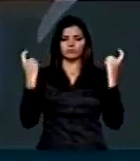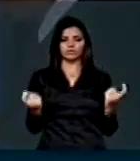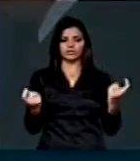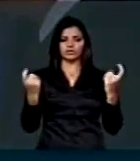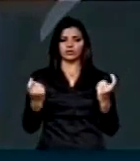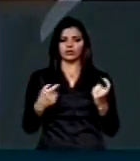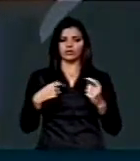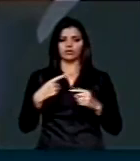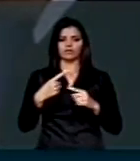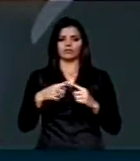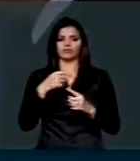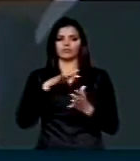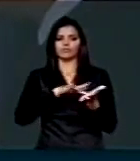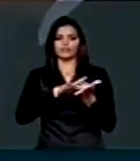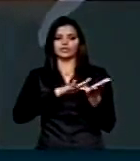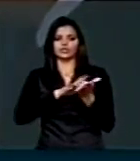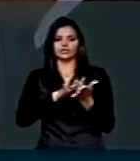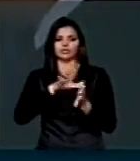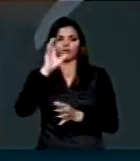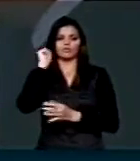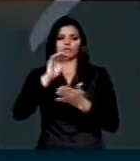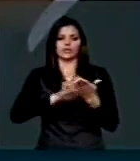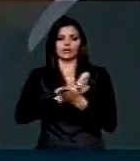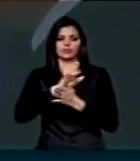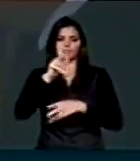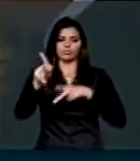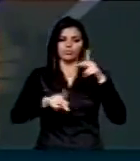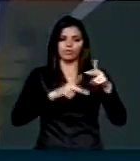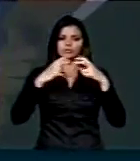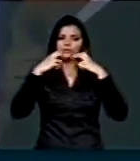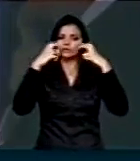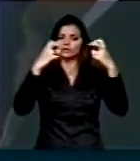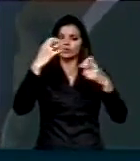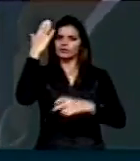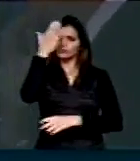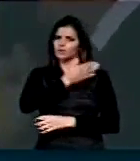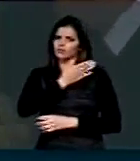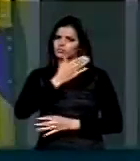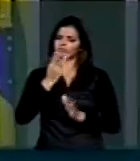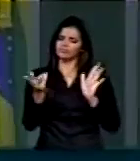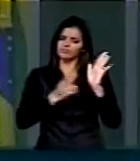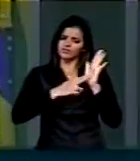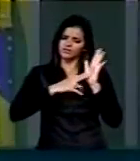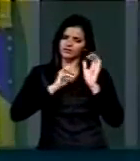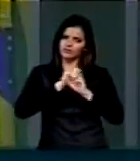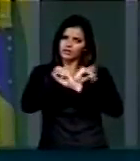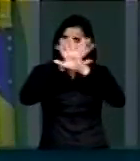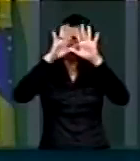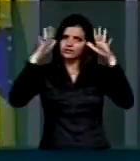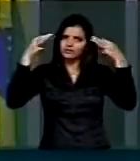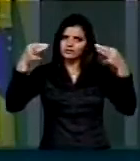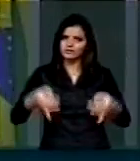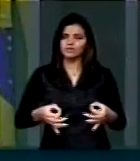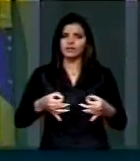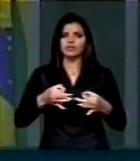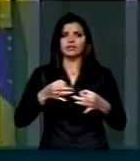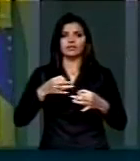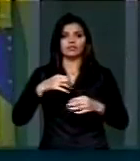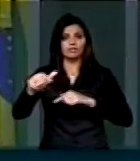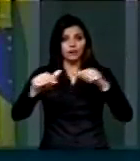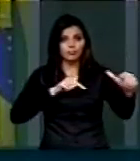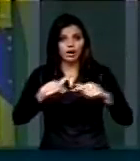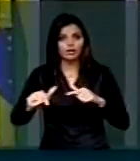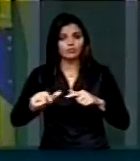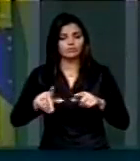clamor do povo que grita por respeito, por seriedade, por transparência e por resultado. Não,